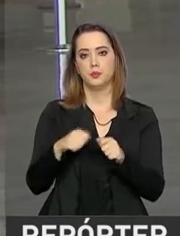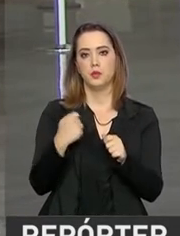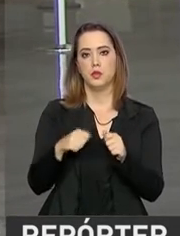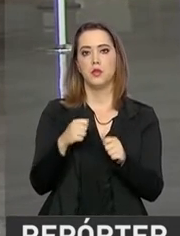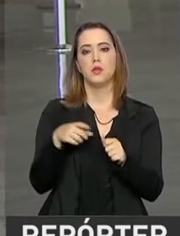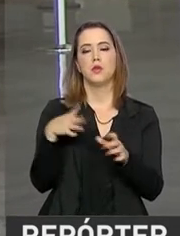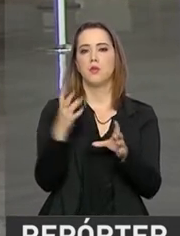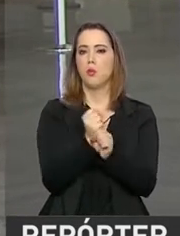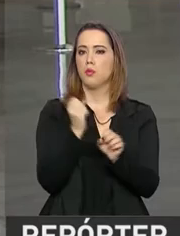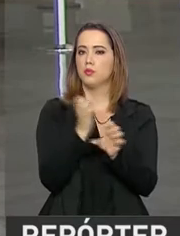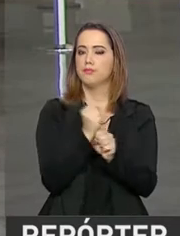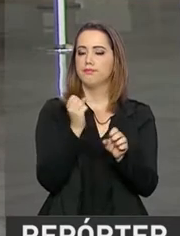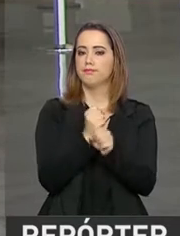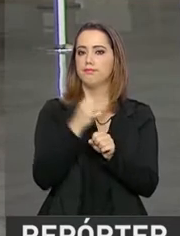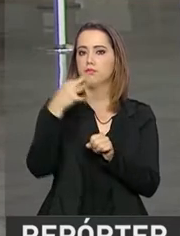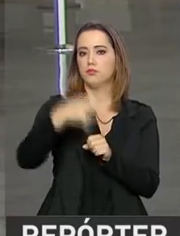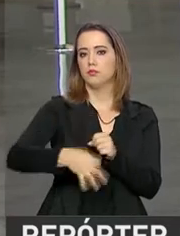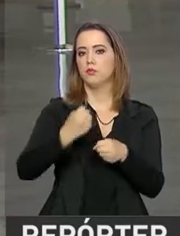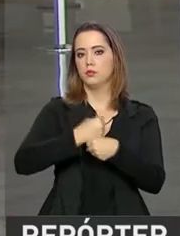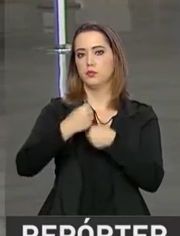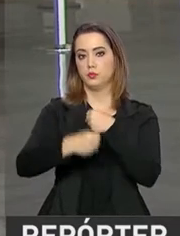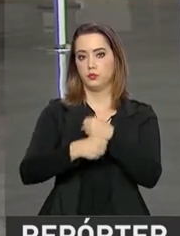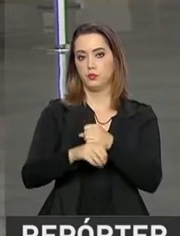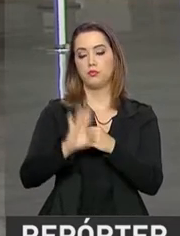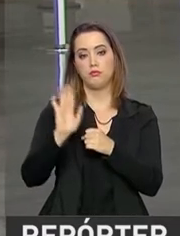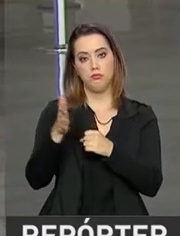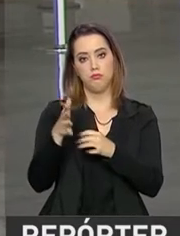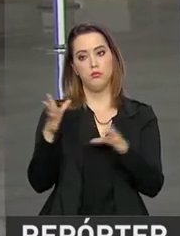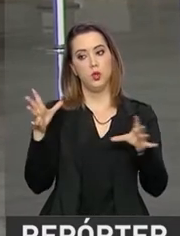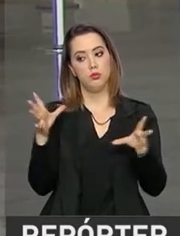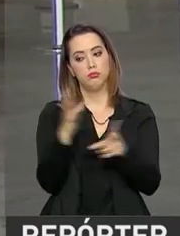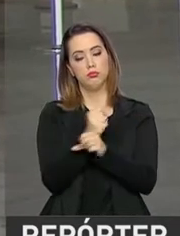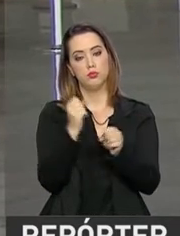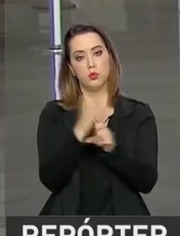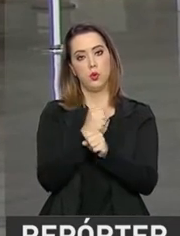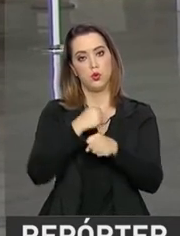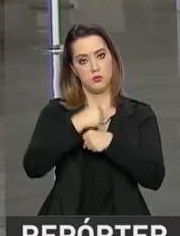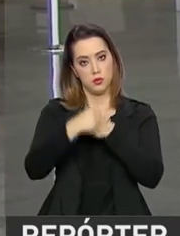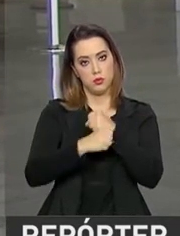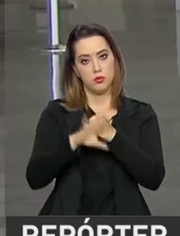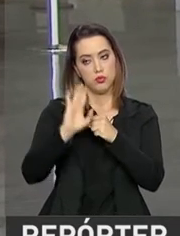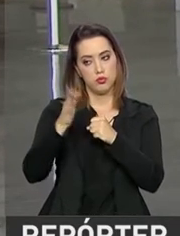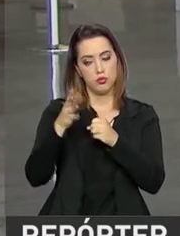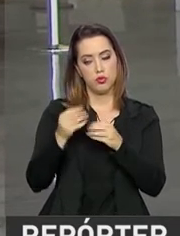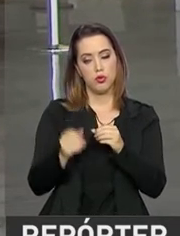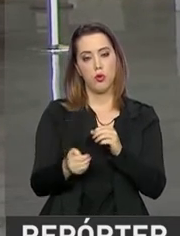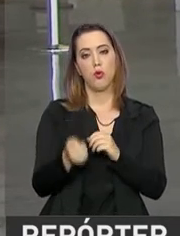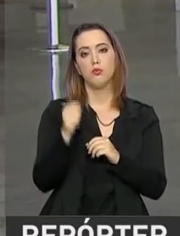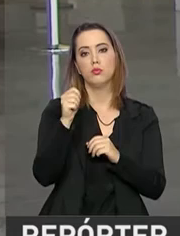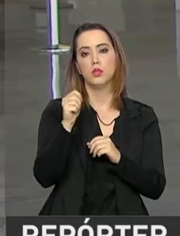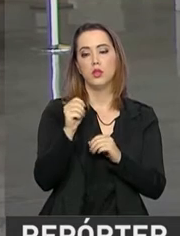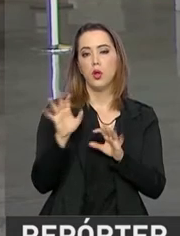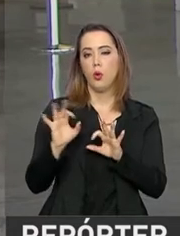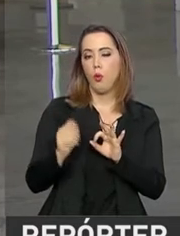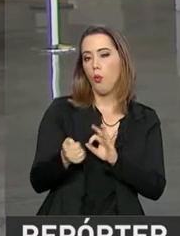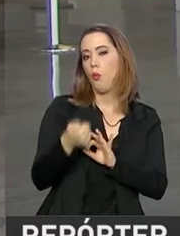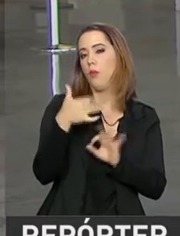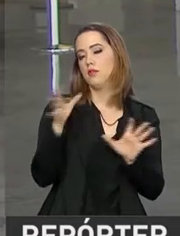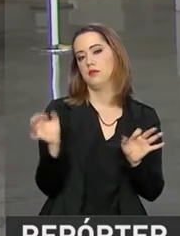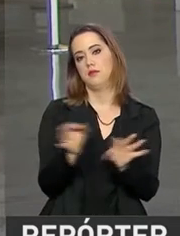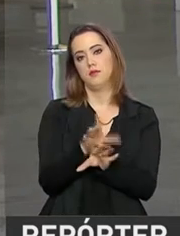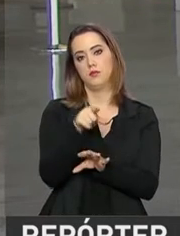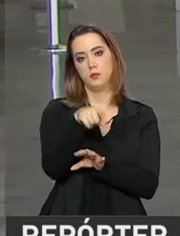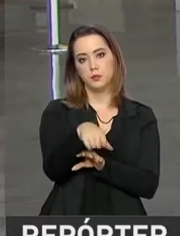2017 a equipe econômica está finalizando o orçamento do ano que vem que vai ser enviado que deve ser enviada ao congresso